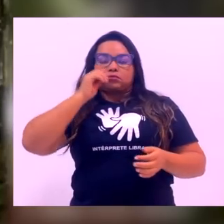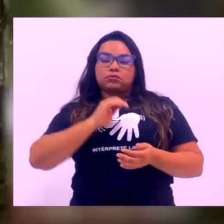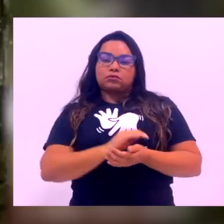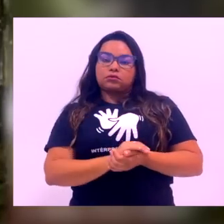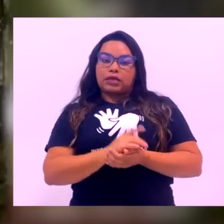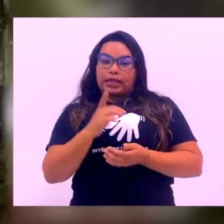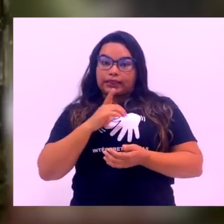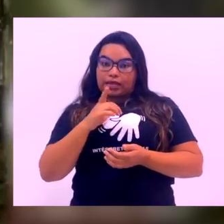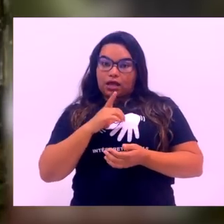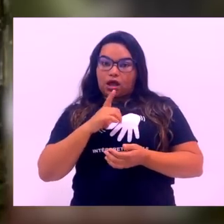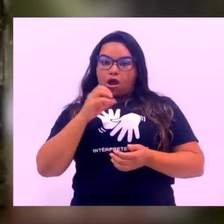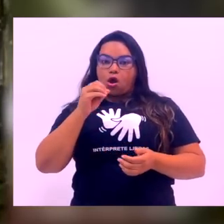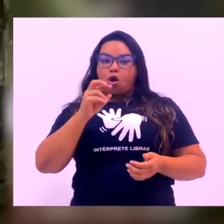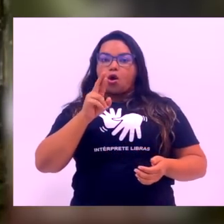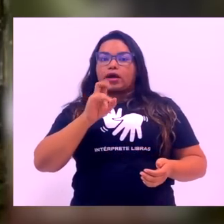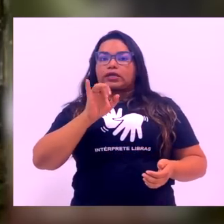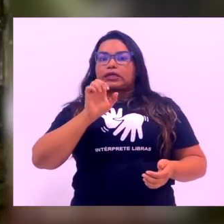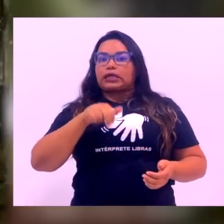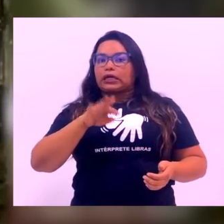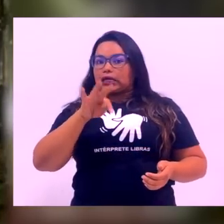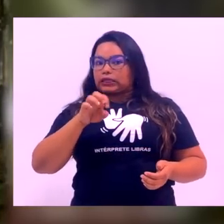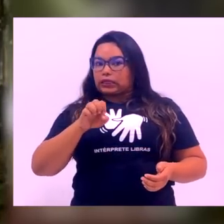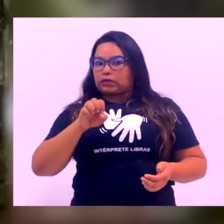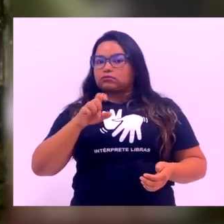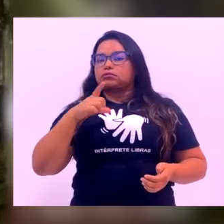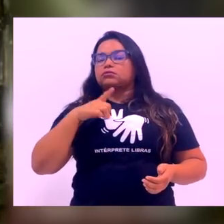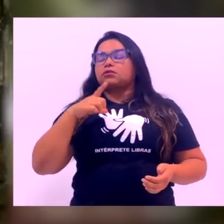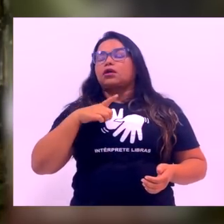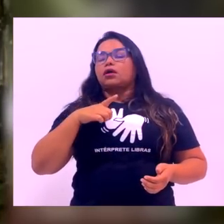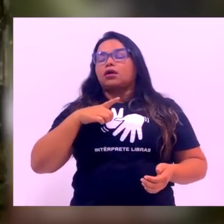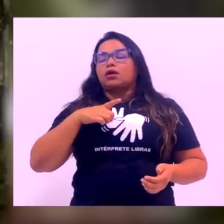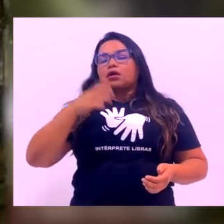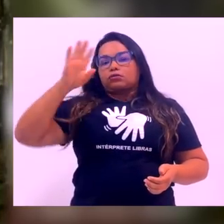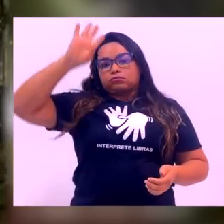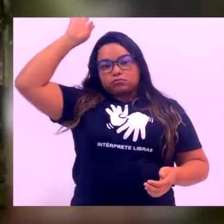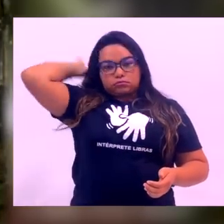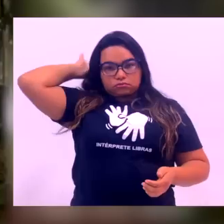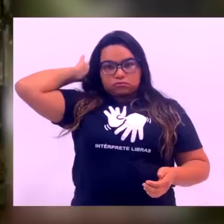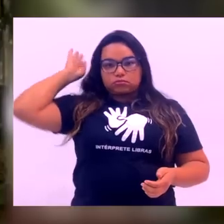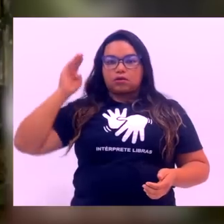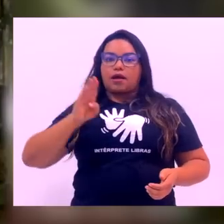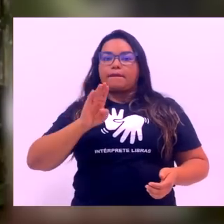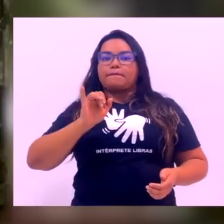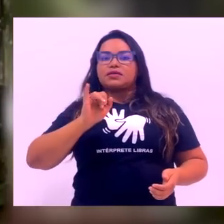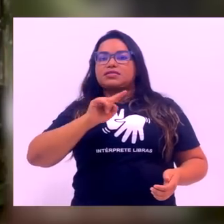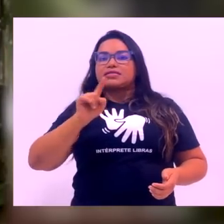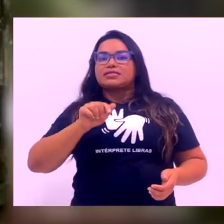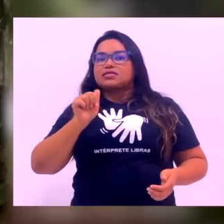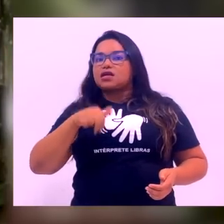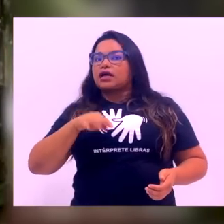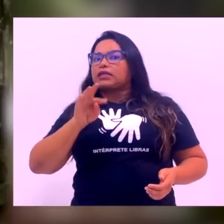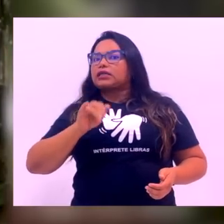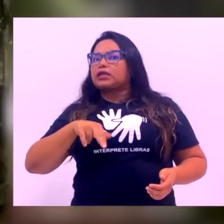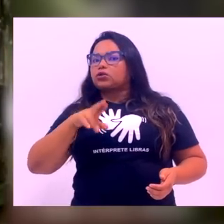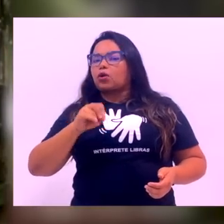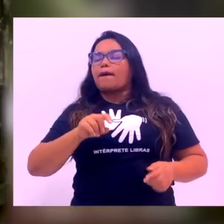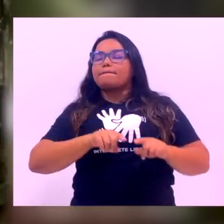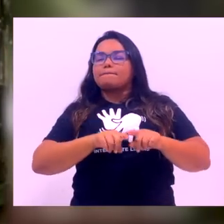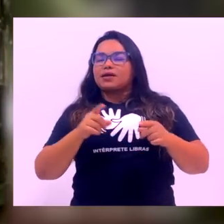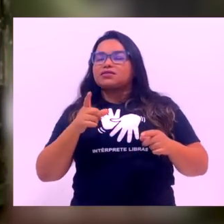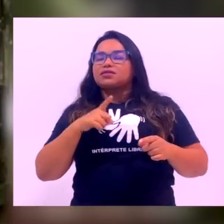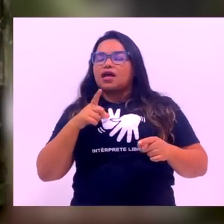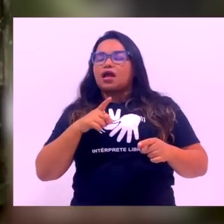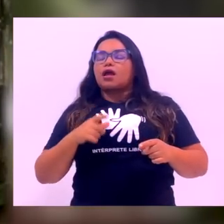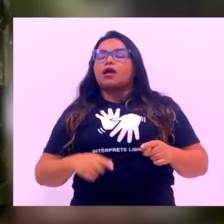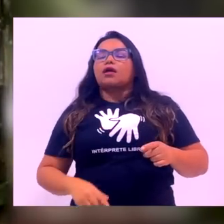do Oriente, o Império Bizantino. Ele governava todo o reino. Mas Roma Ocidental seguiu um